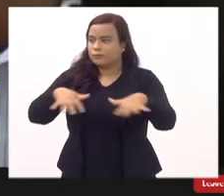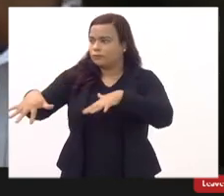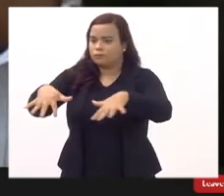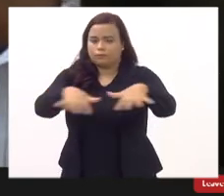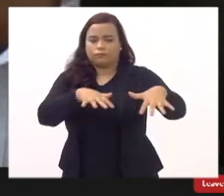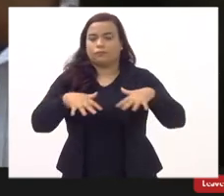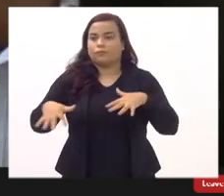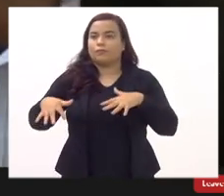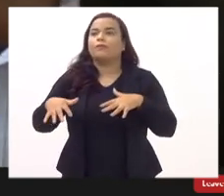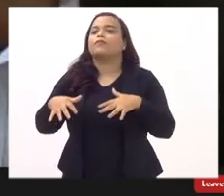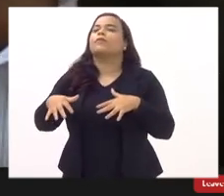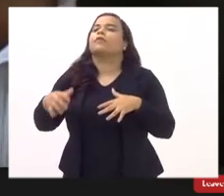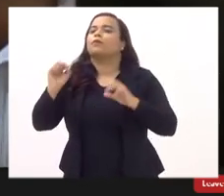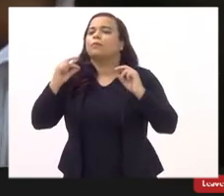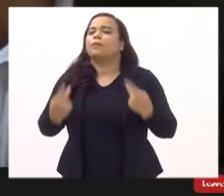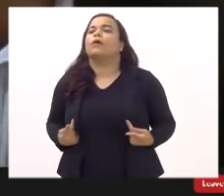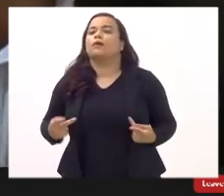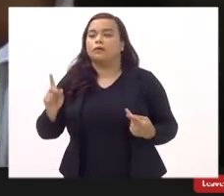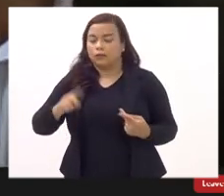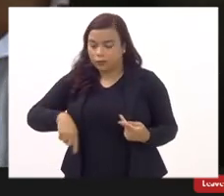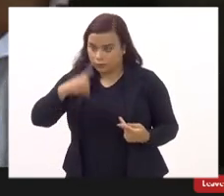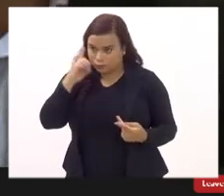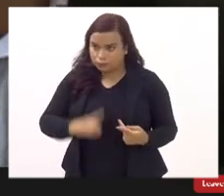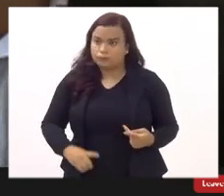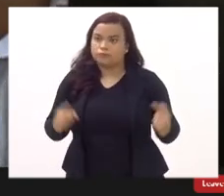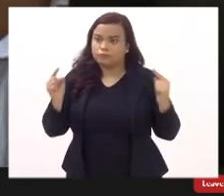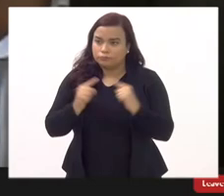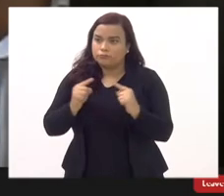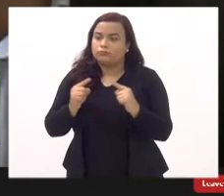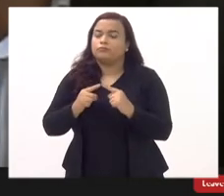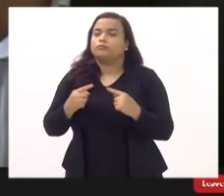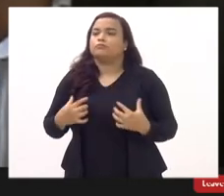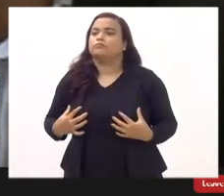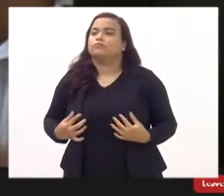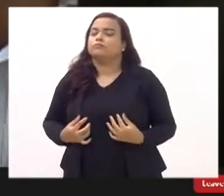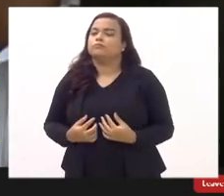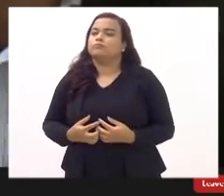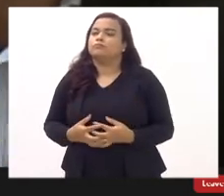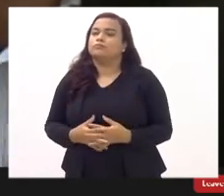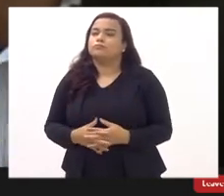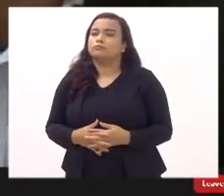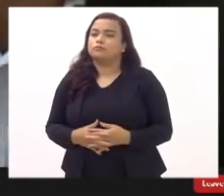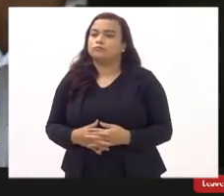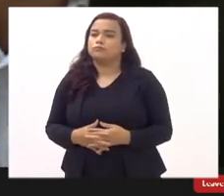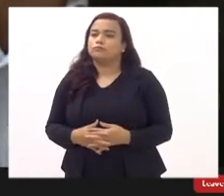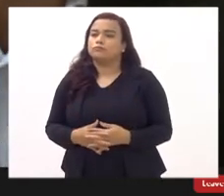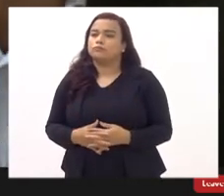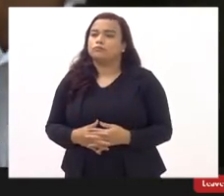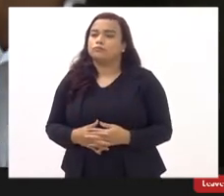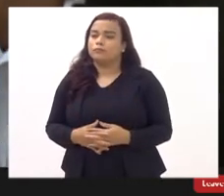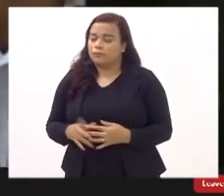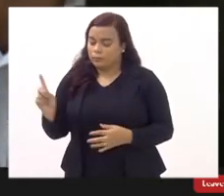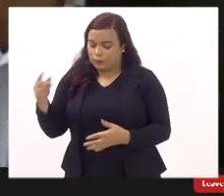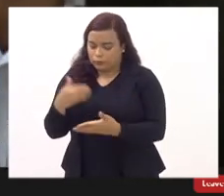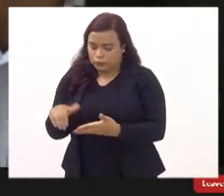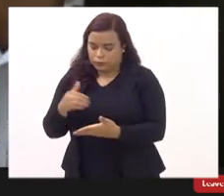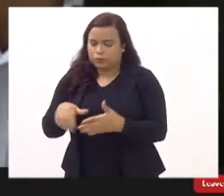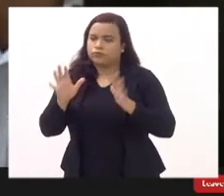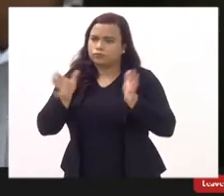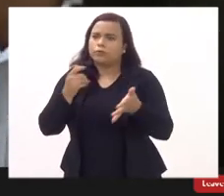ela precisa ser efetivamente colocada. É um pleito, uma defesa que o secretário